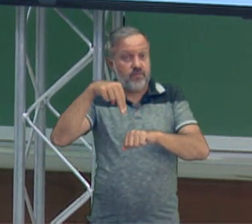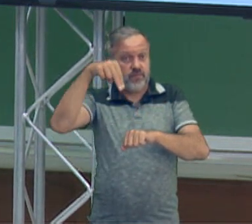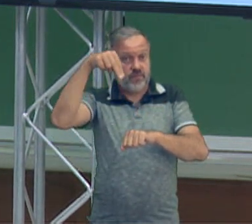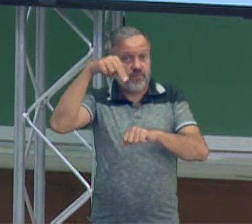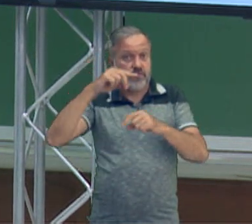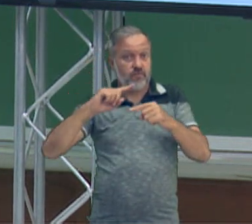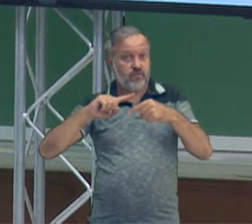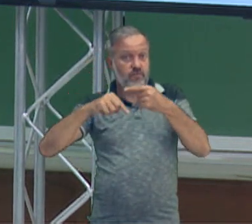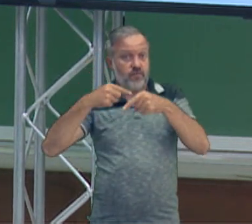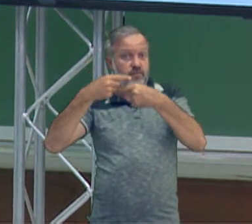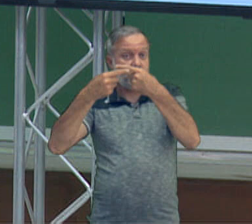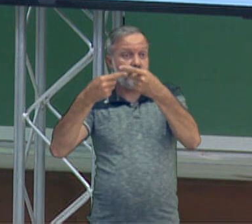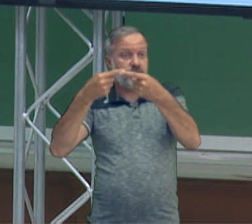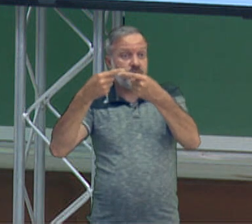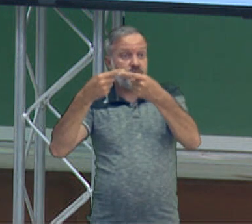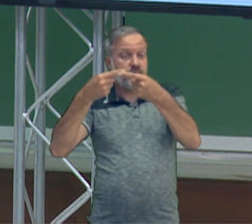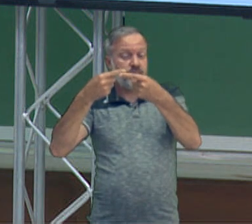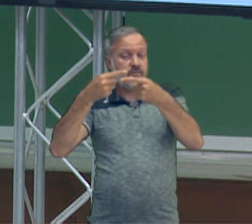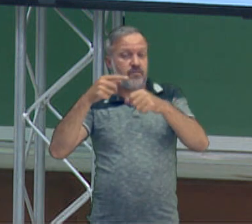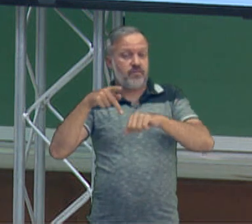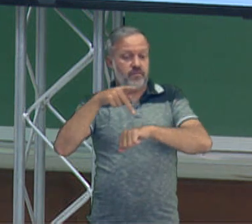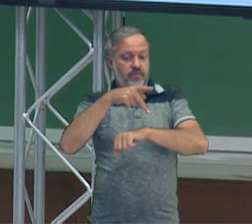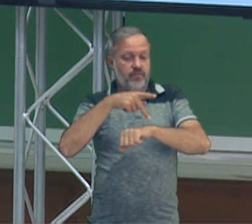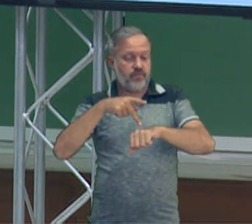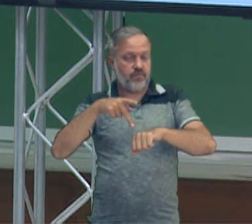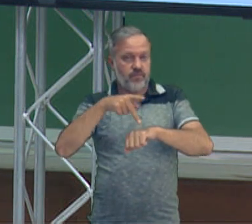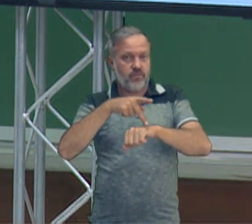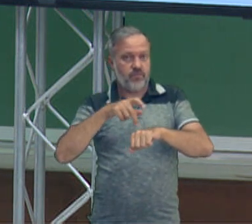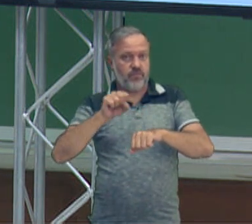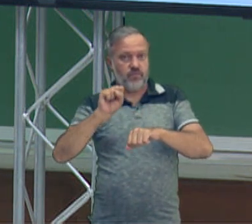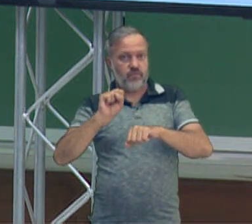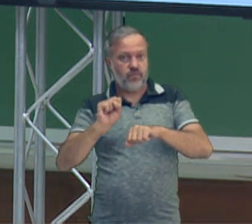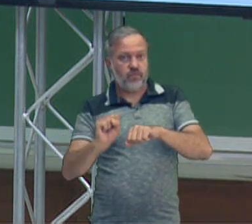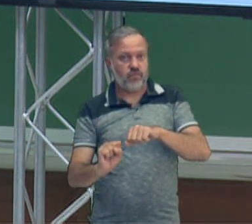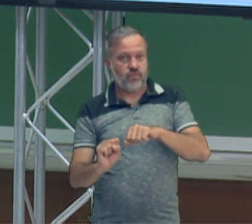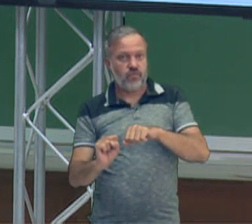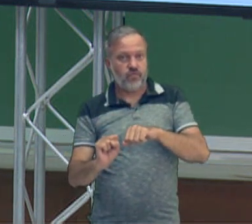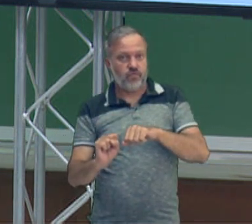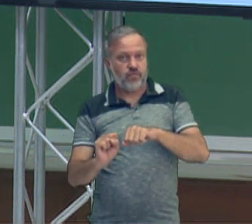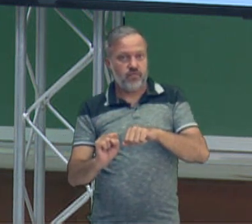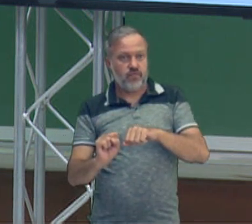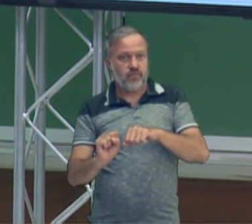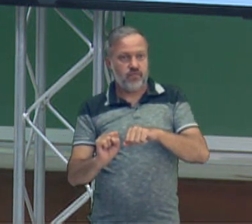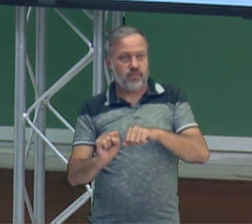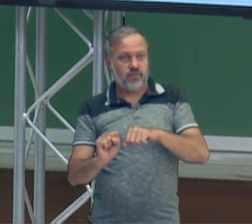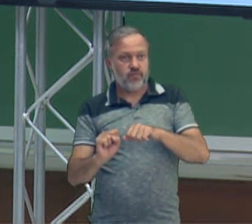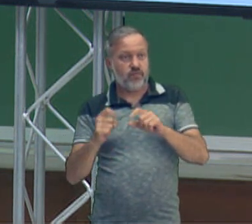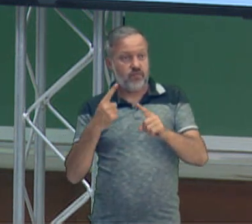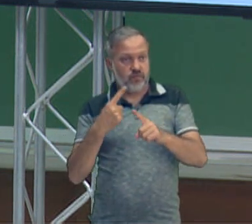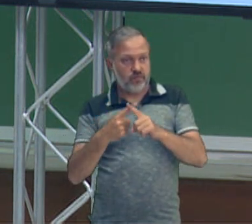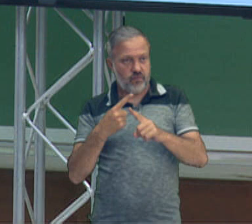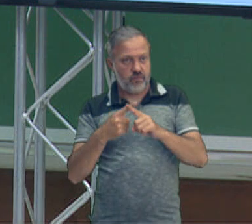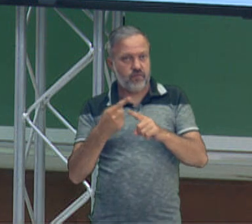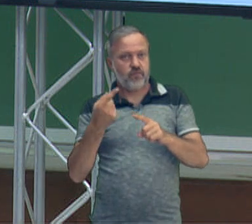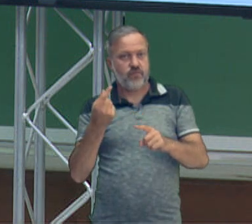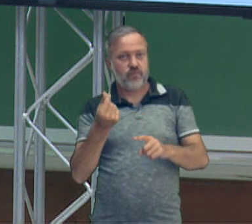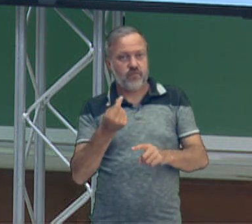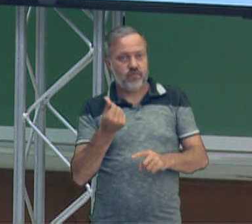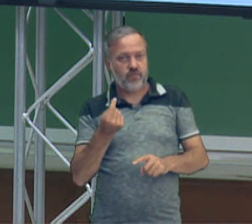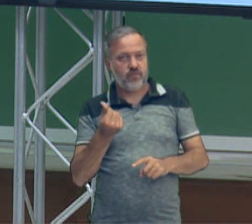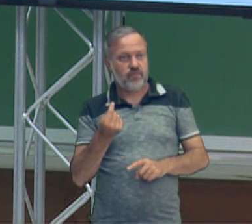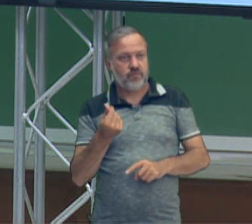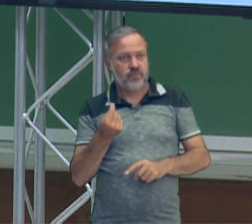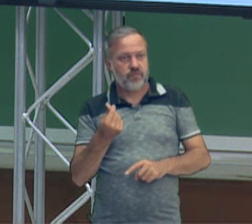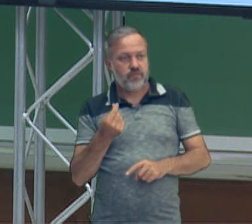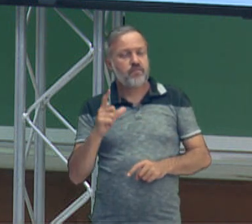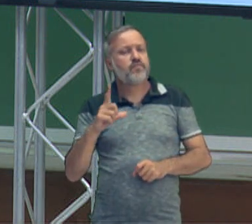do norte ricos e países do sul subdesenvolvidos ou pobres. Porque a gente está falando de economia. E na